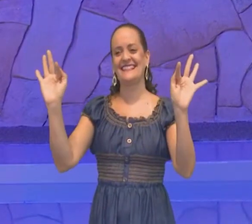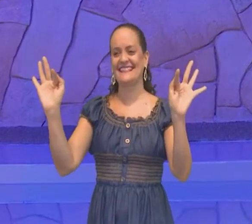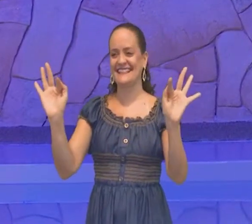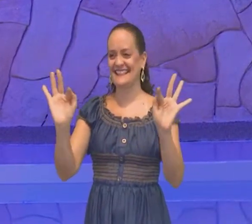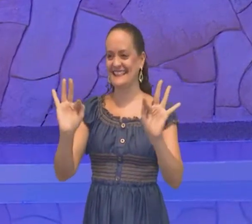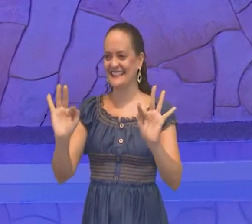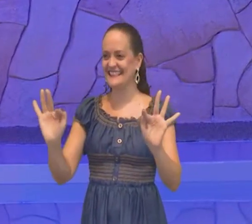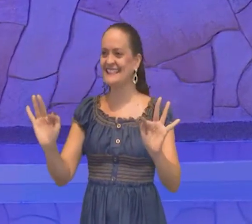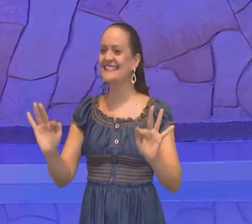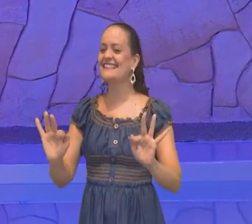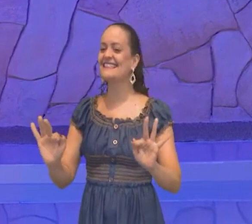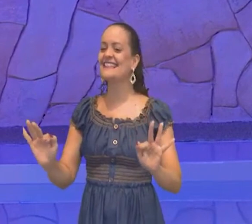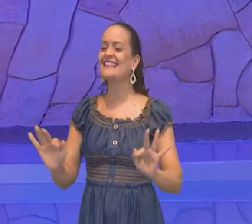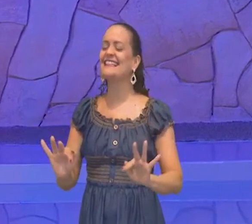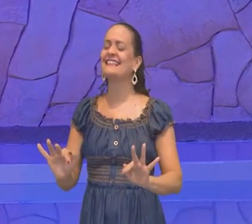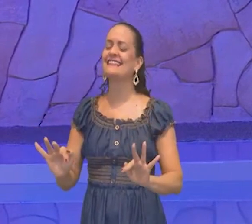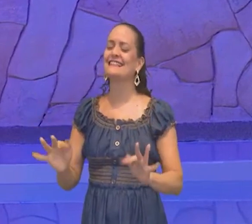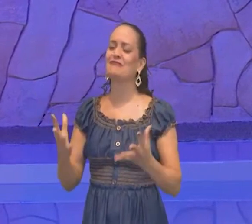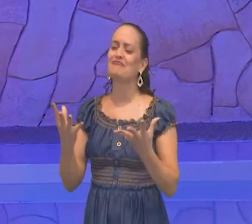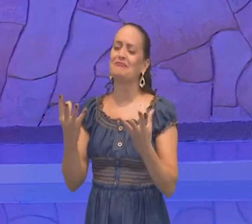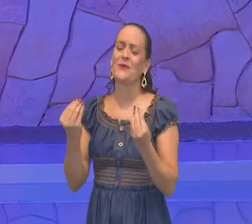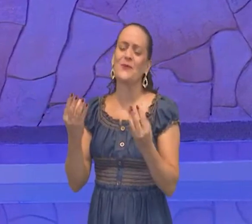feliz, tão